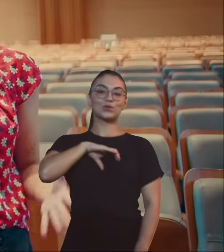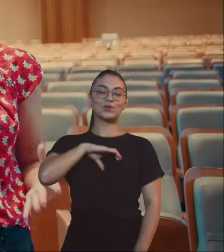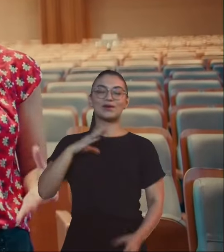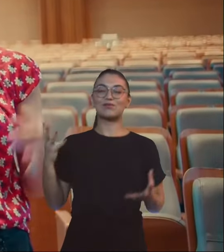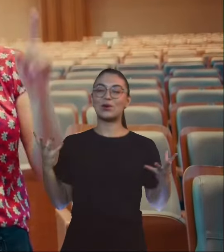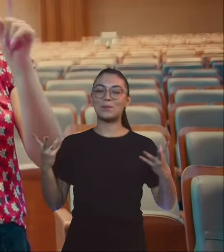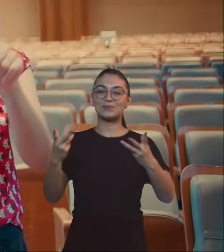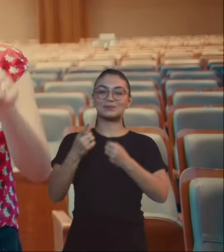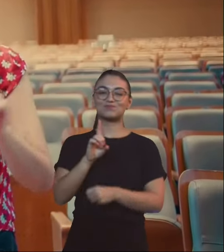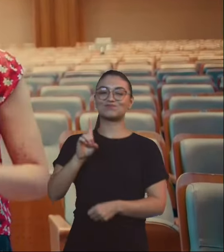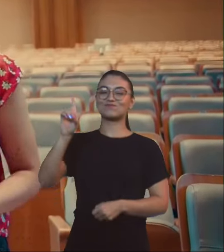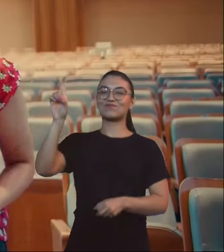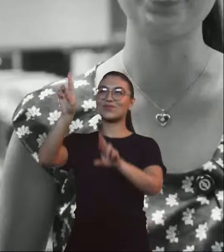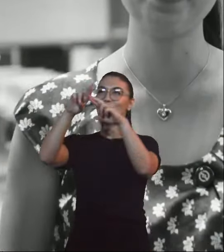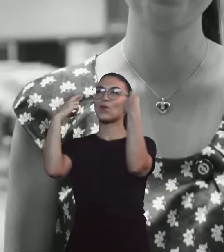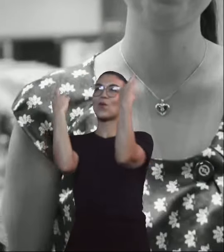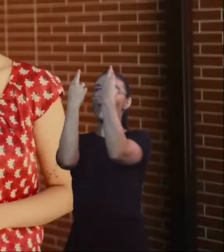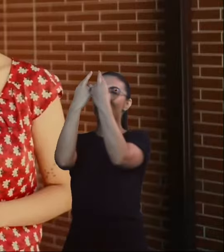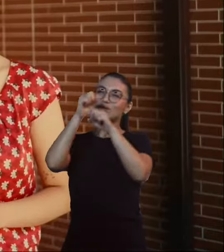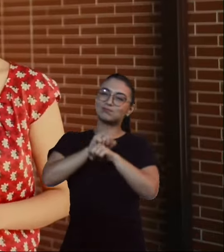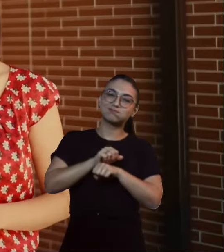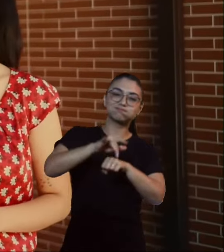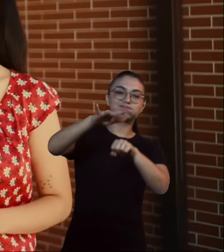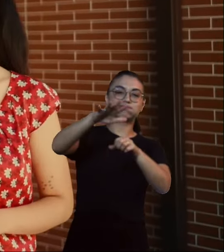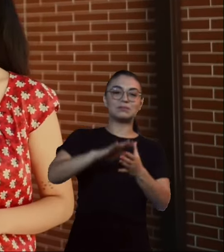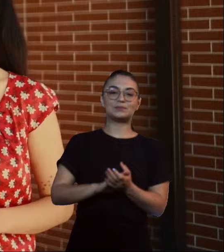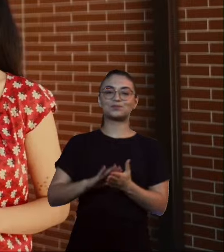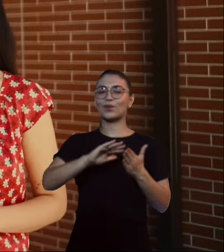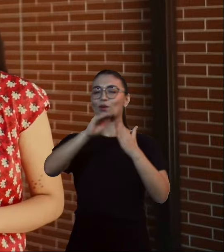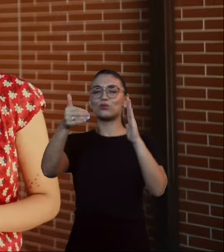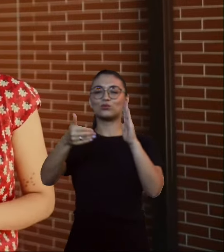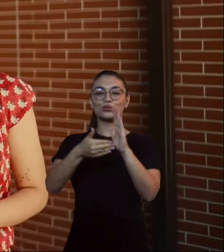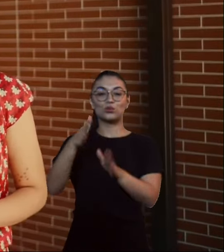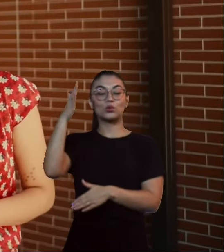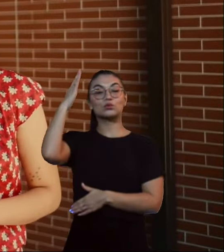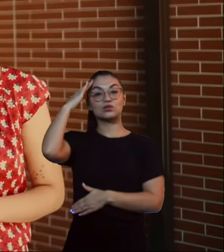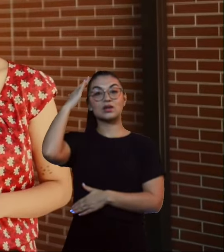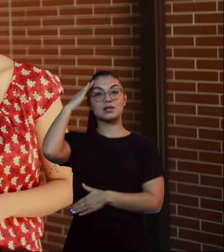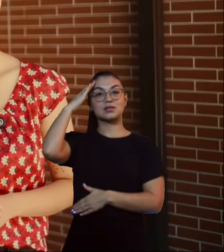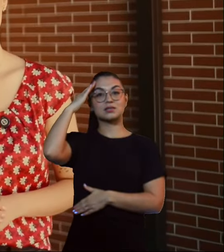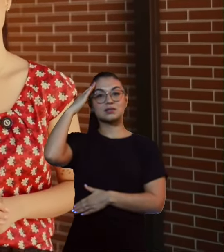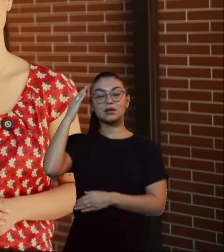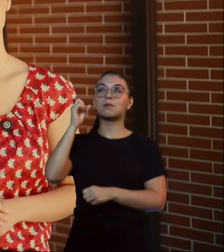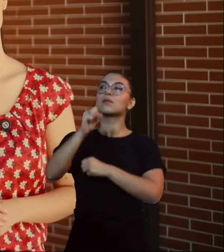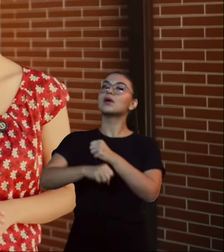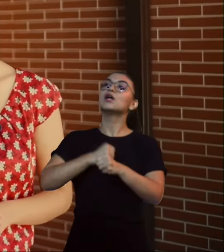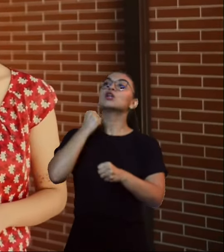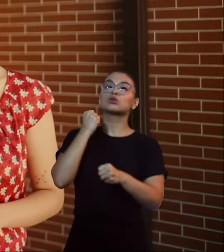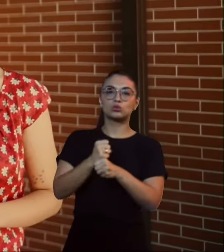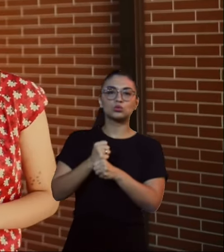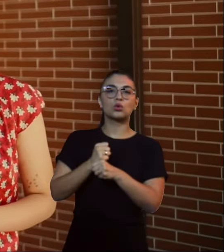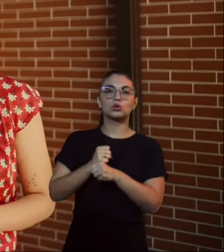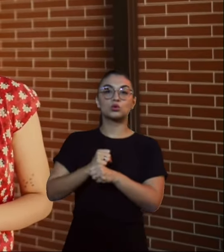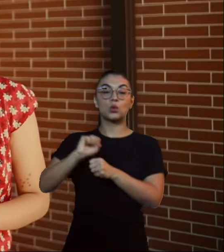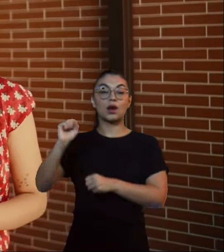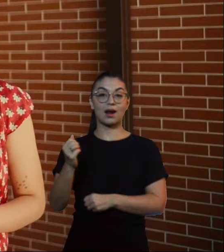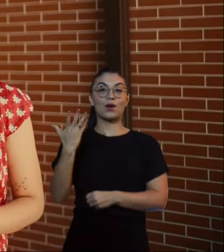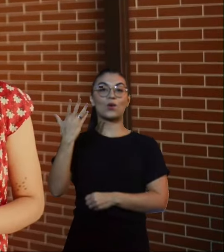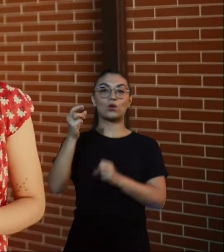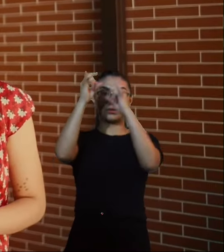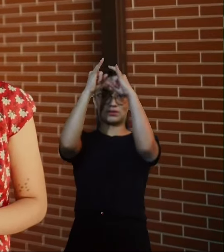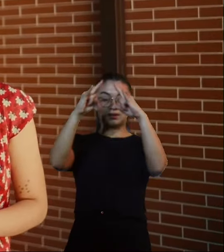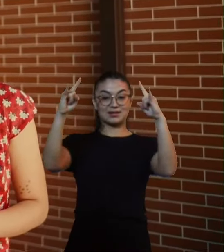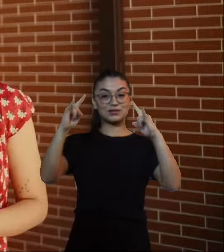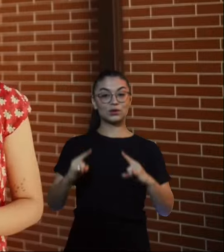Deus avançando e você faz parte disso. Todo mundo já sabe que todo ano tem retiro e foram milhares de pessoas impactadas através do